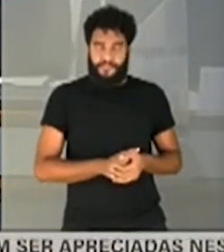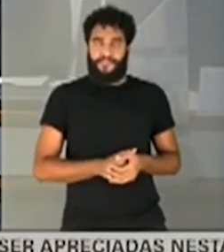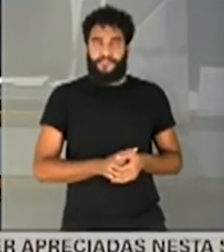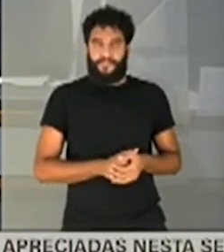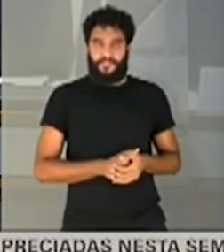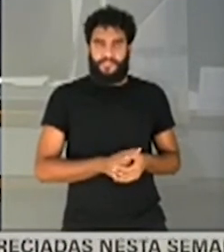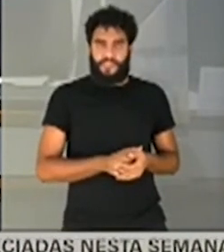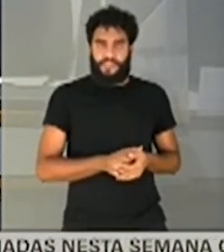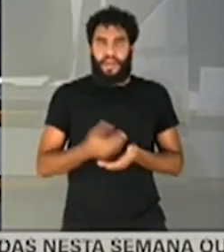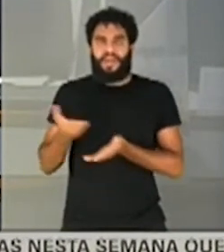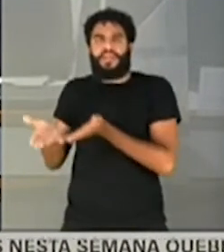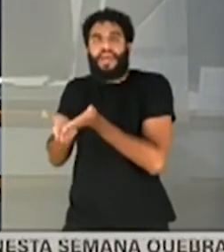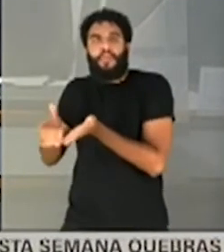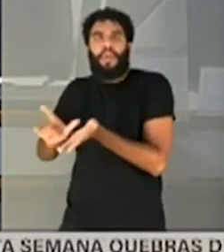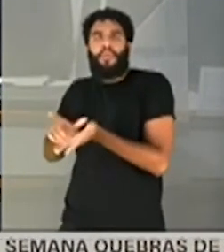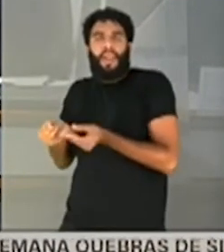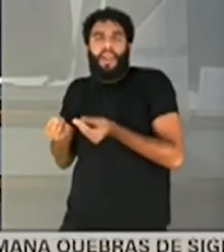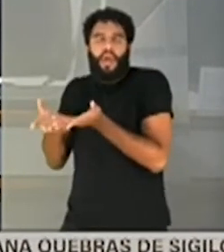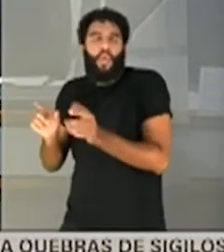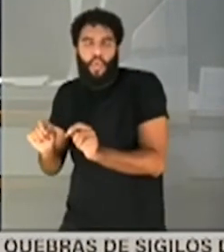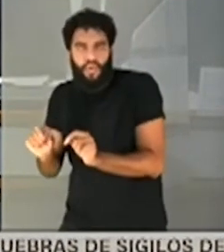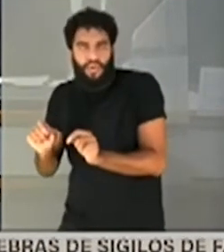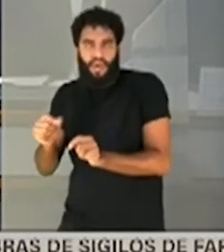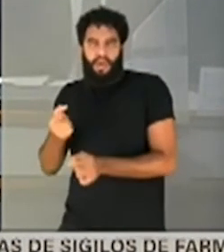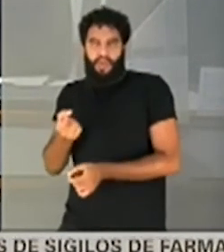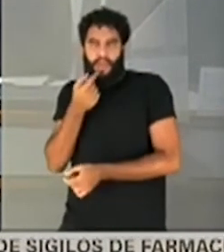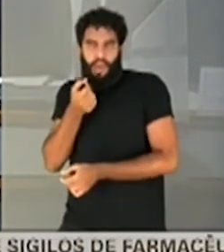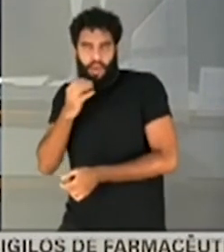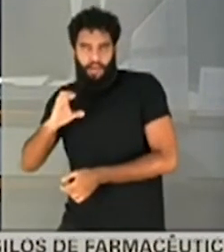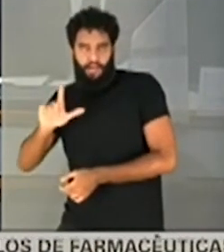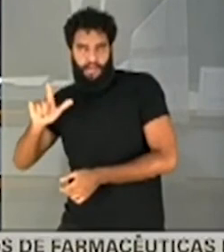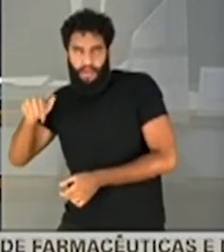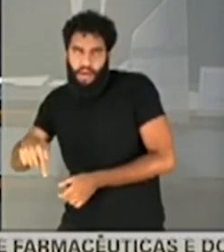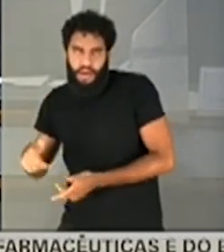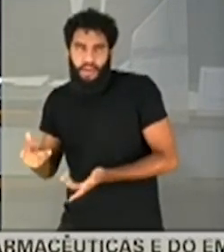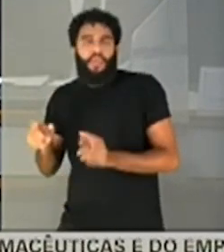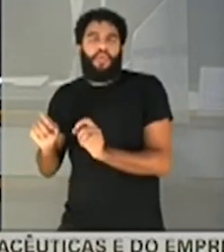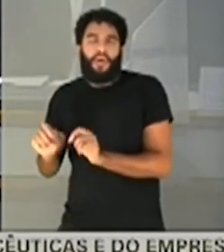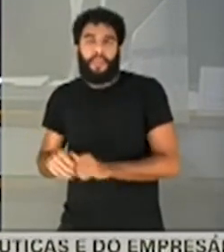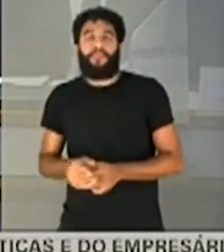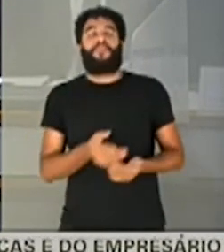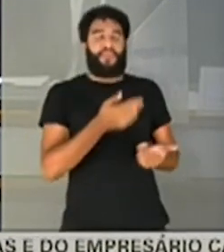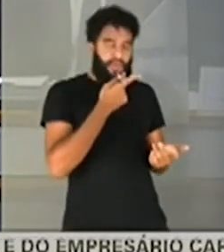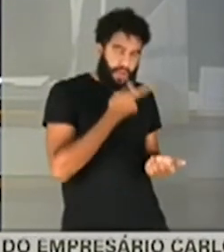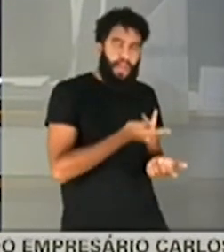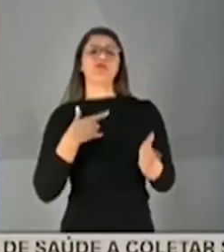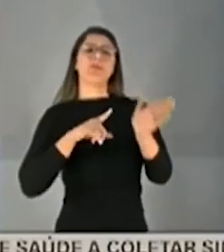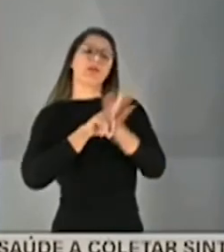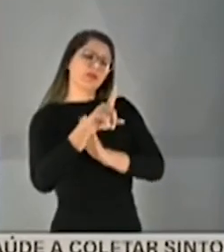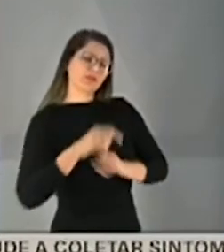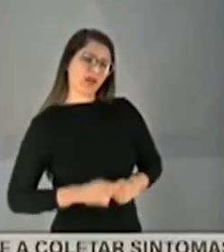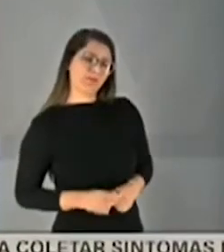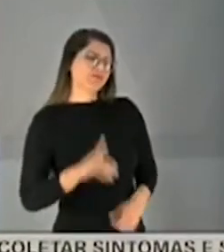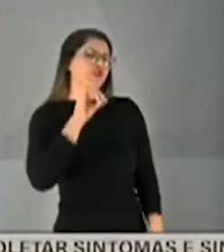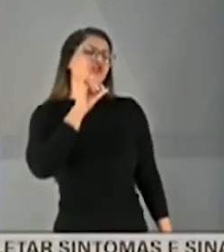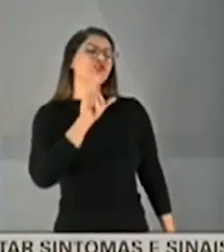tratamento precoce com distribuição o quê? Kit Covid, cloroquina? Falava dos medicamentos para esse tratamento. Em que